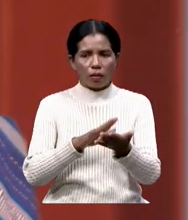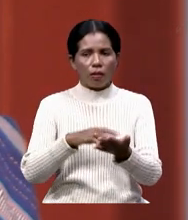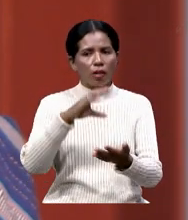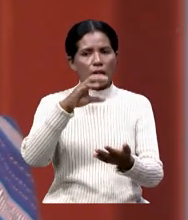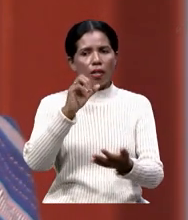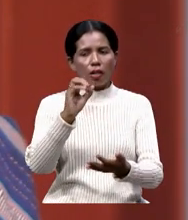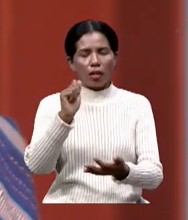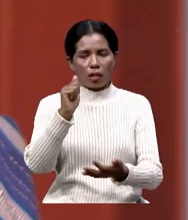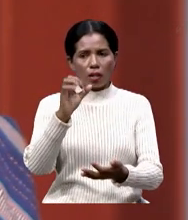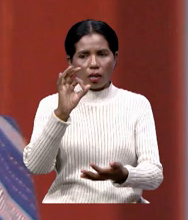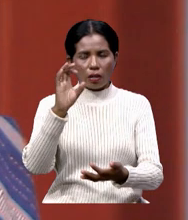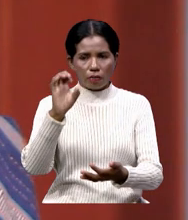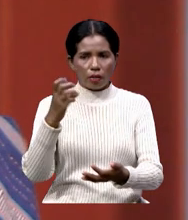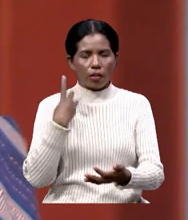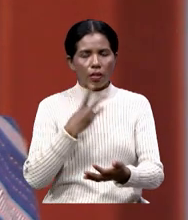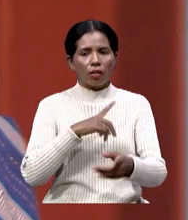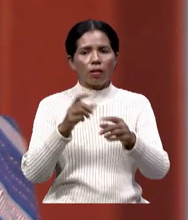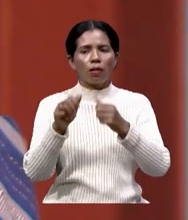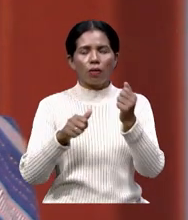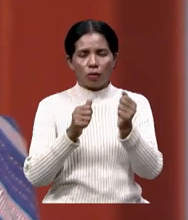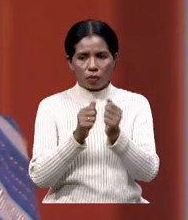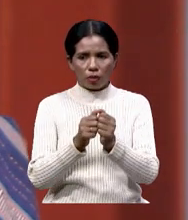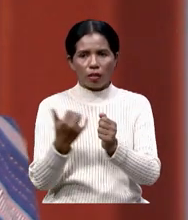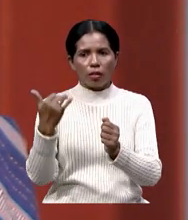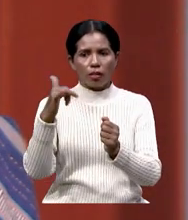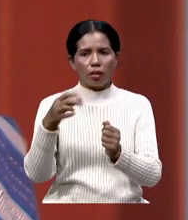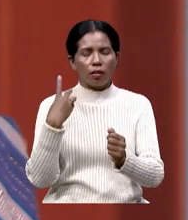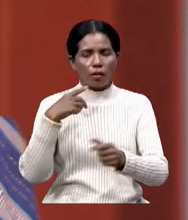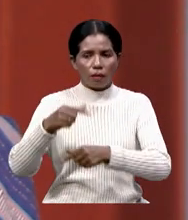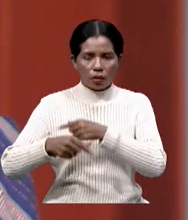na bema uni ko liya mai ta boto kata sira